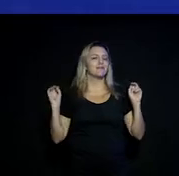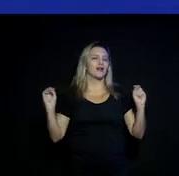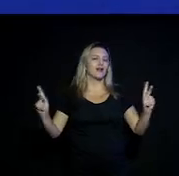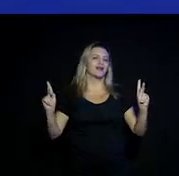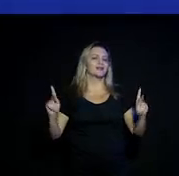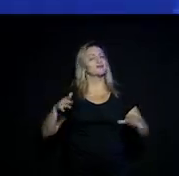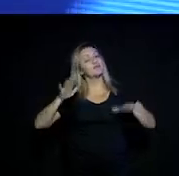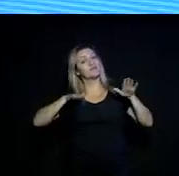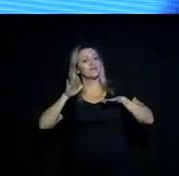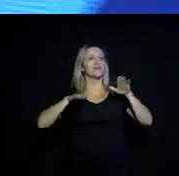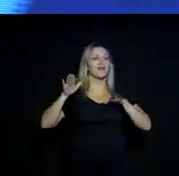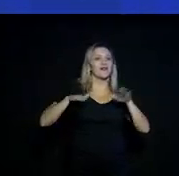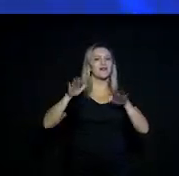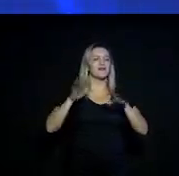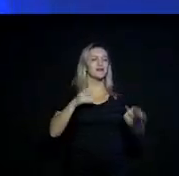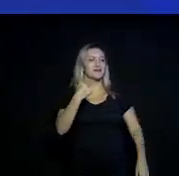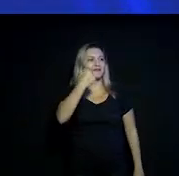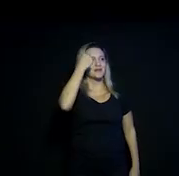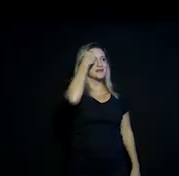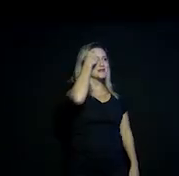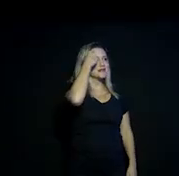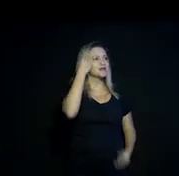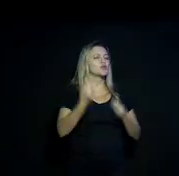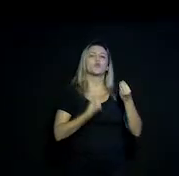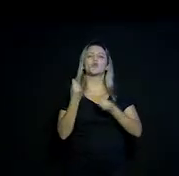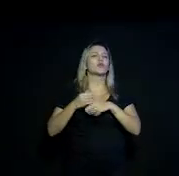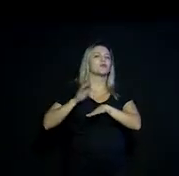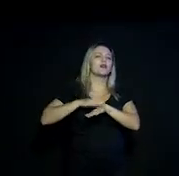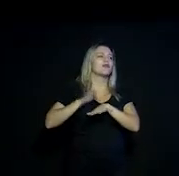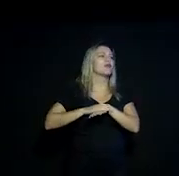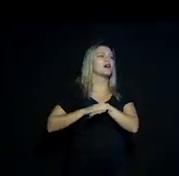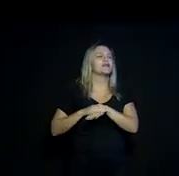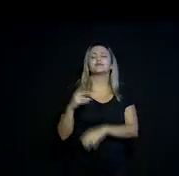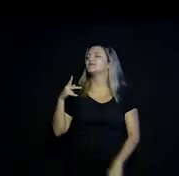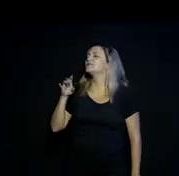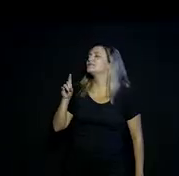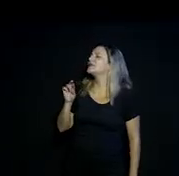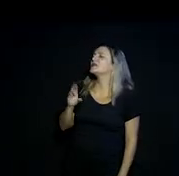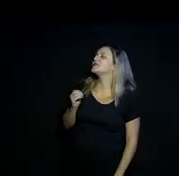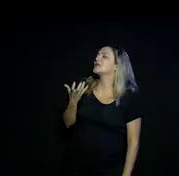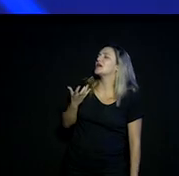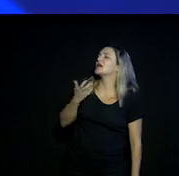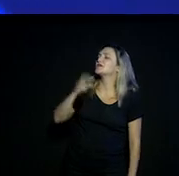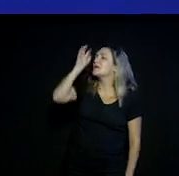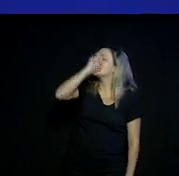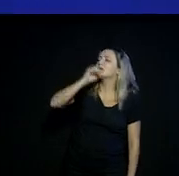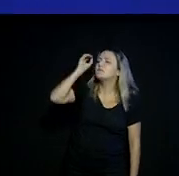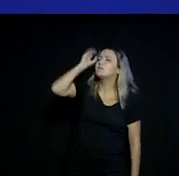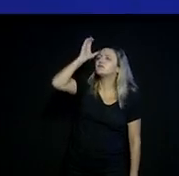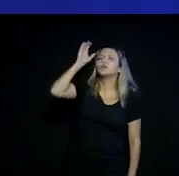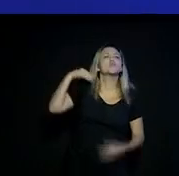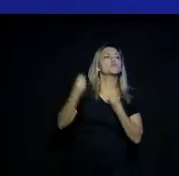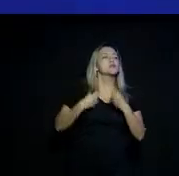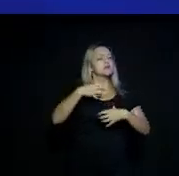Ok, talvez você esteja pensando, como eu faço, Pedro, para aprender mais? Como é